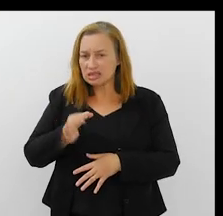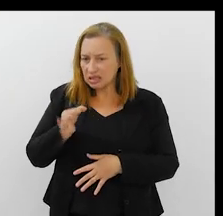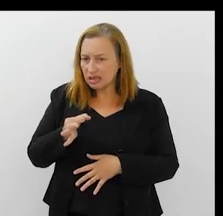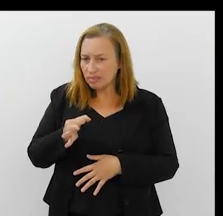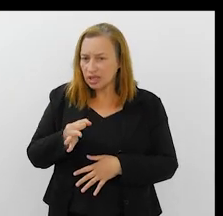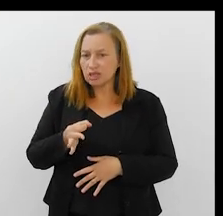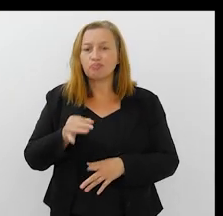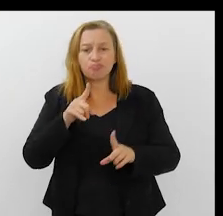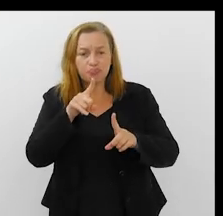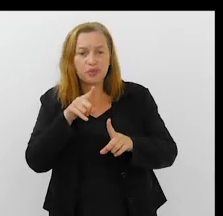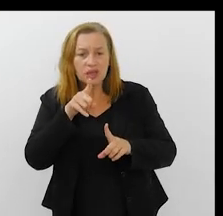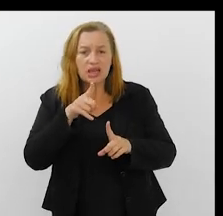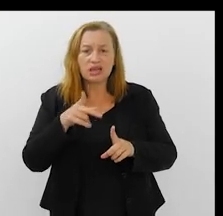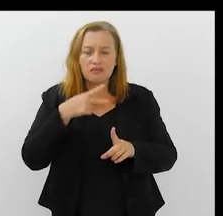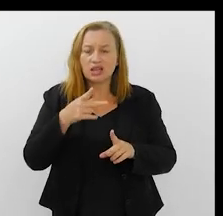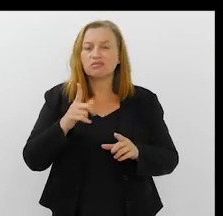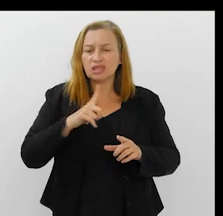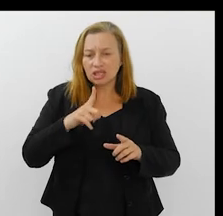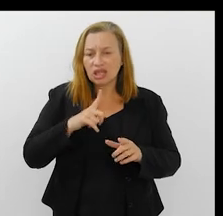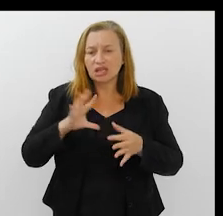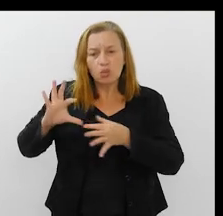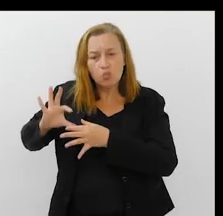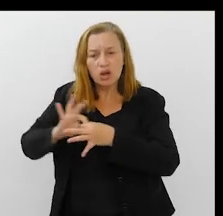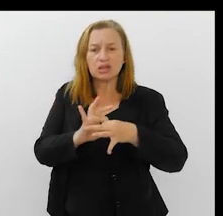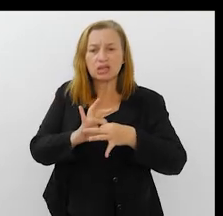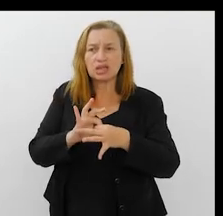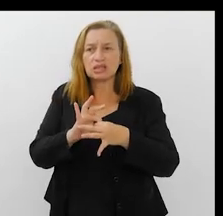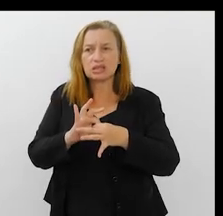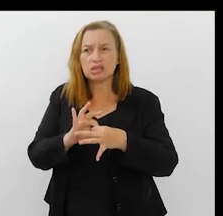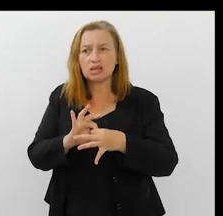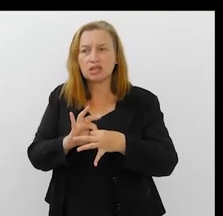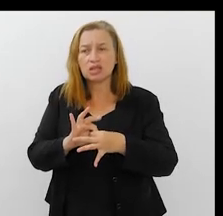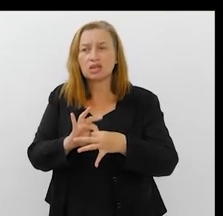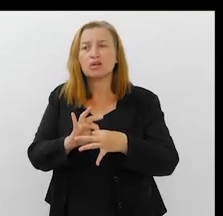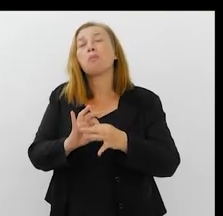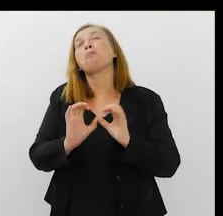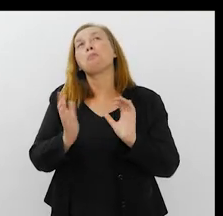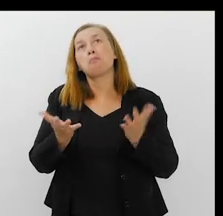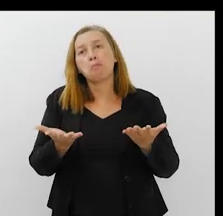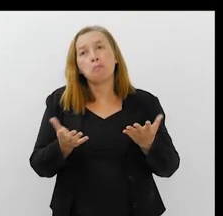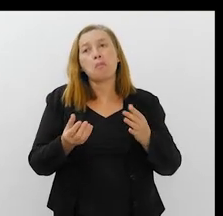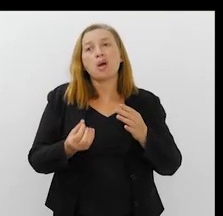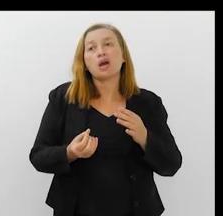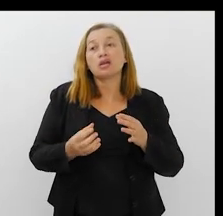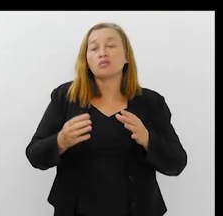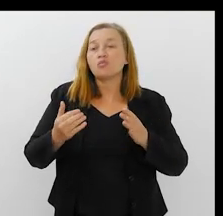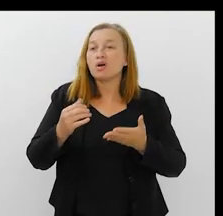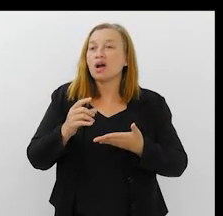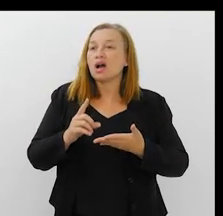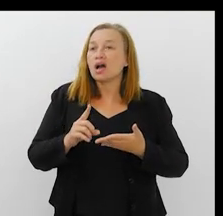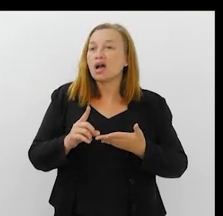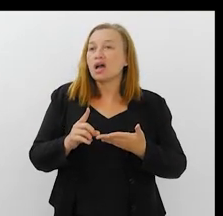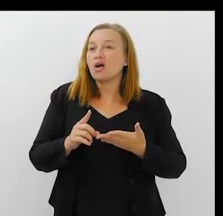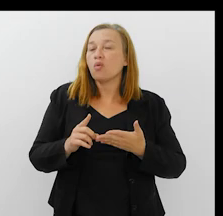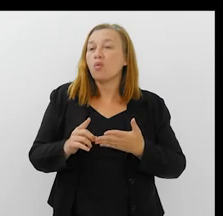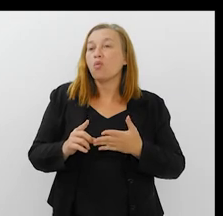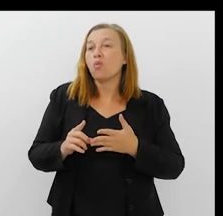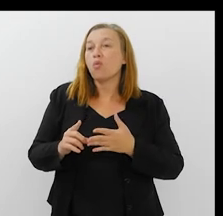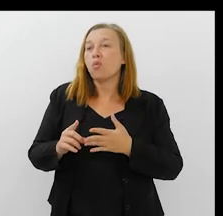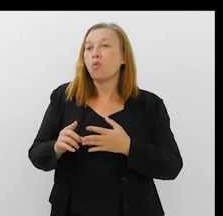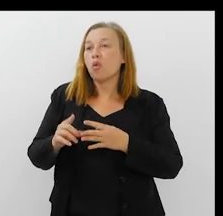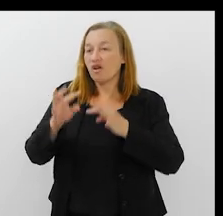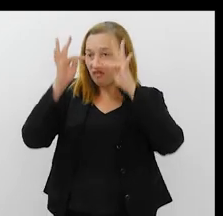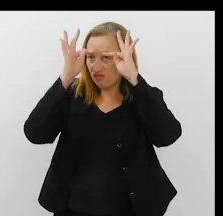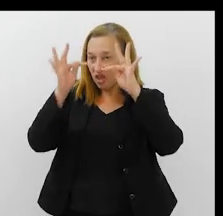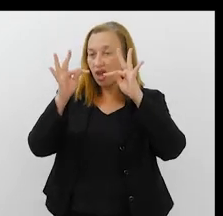porque eu vou falar uma coisa meio evidente, mas o que você está falando é que tem que existir uma sintonia, e aí essa sintonia cria uma fidelidade do